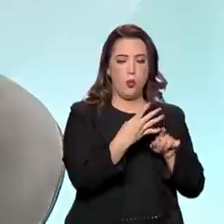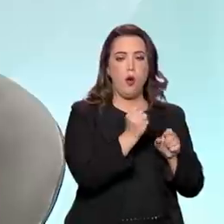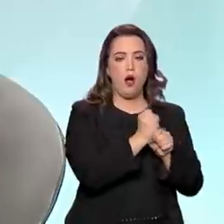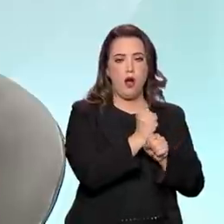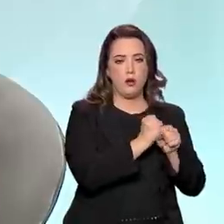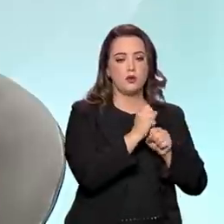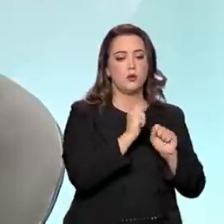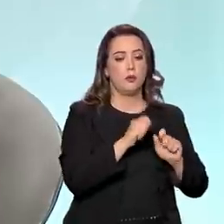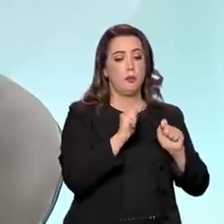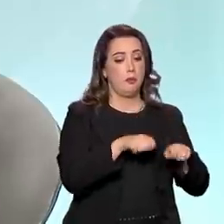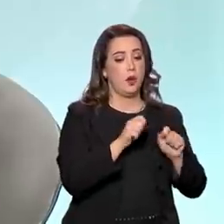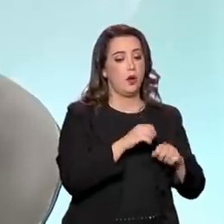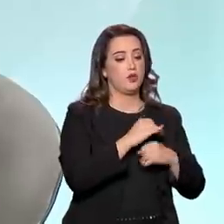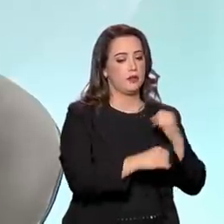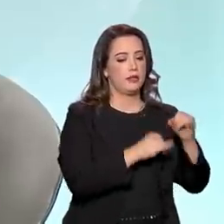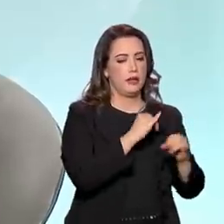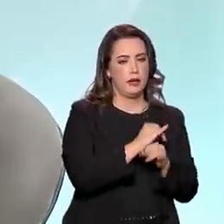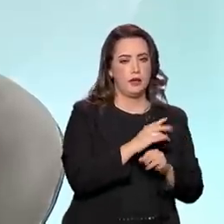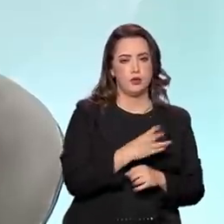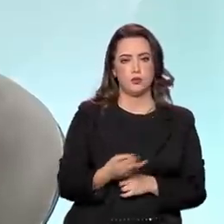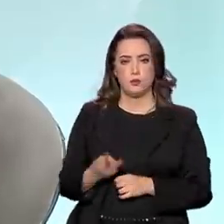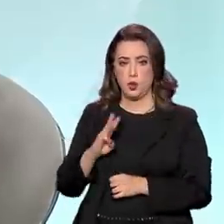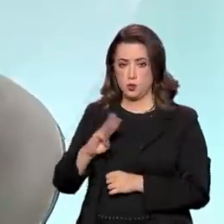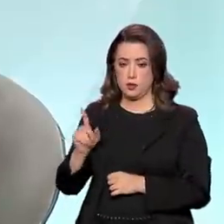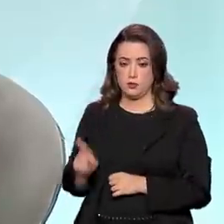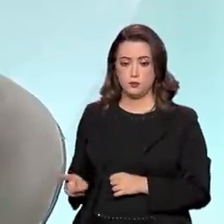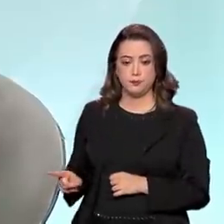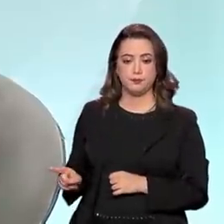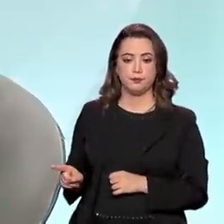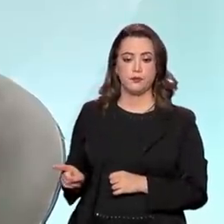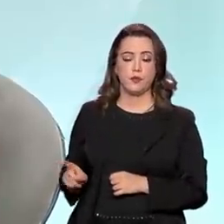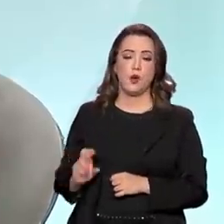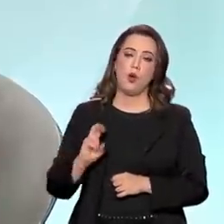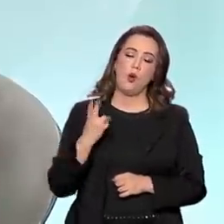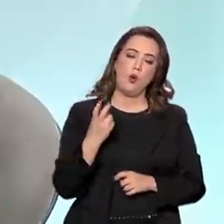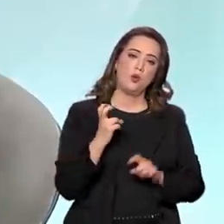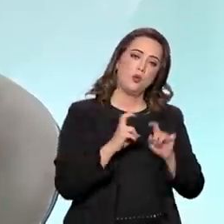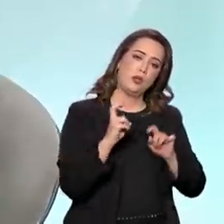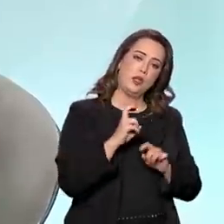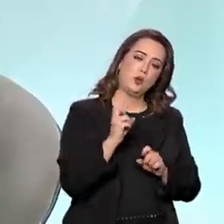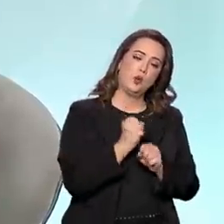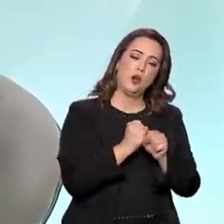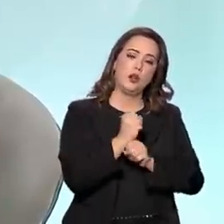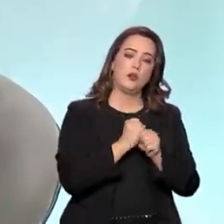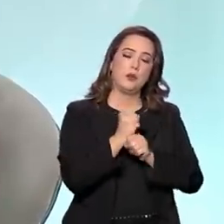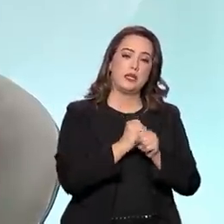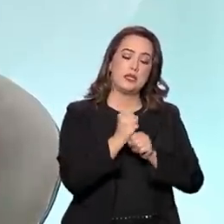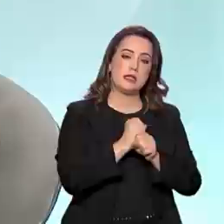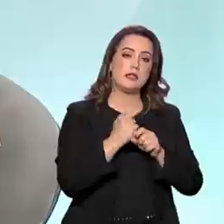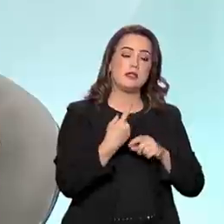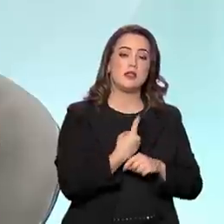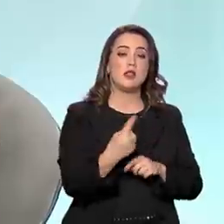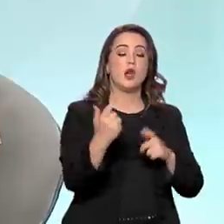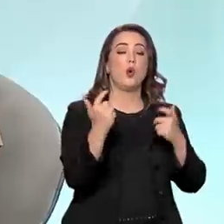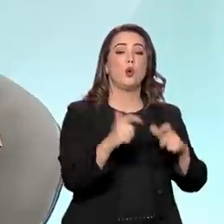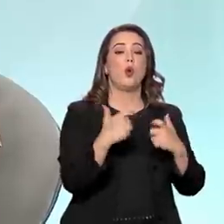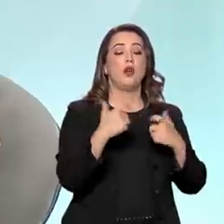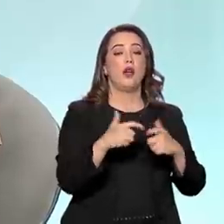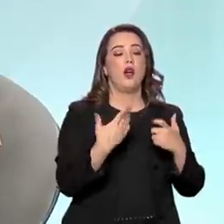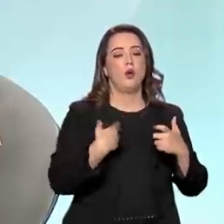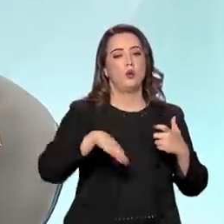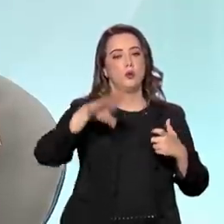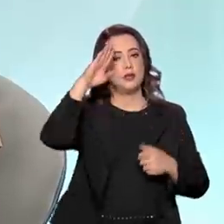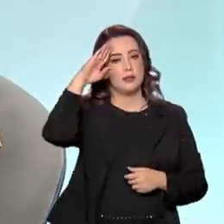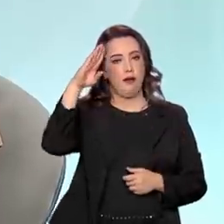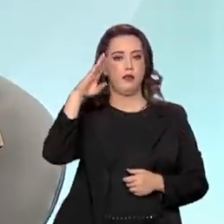presencial na no quartel que ele serviu ou do exército da marinha e da Aeronáutica do título tem que comparecer lá isso é para que a gente possa atualizar